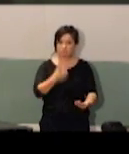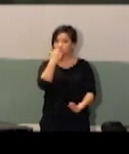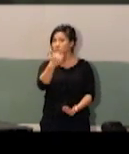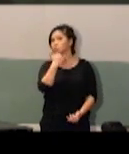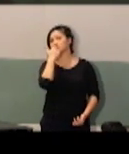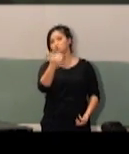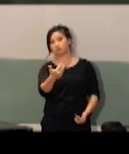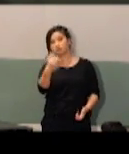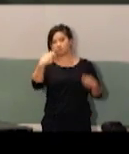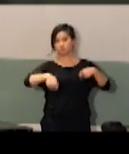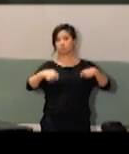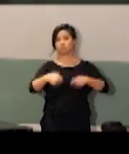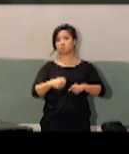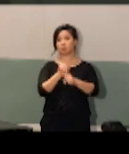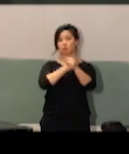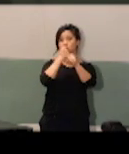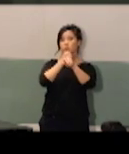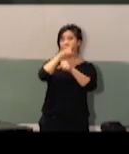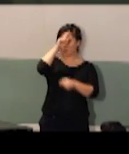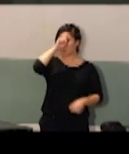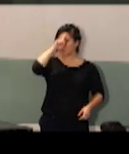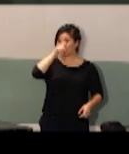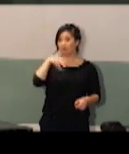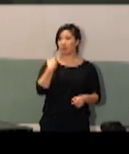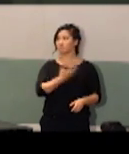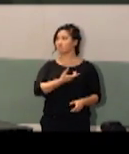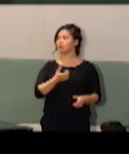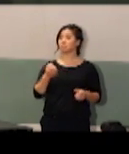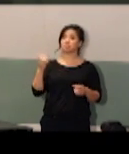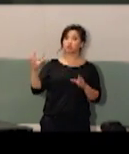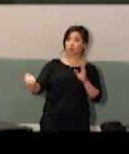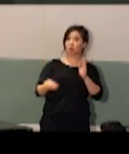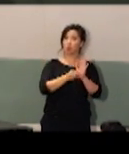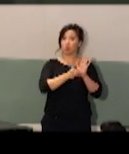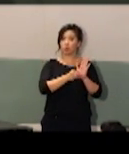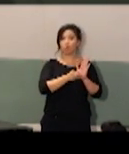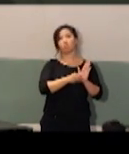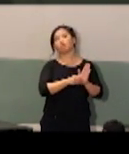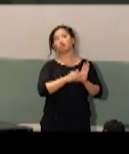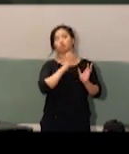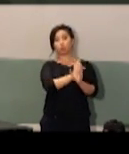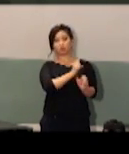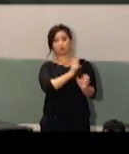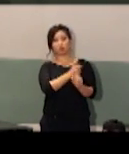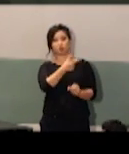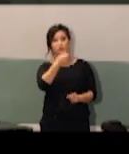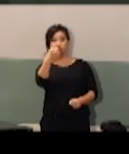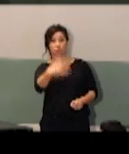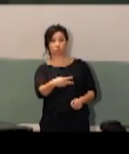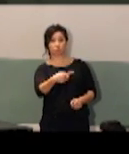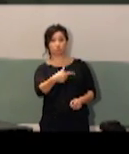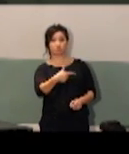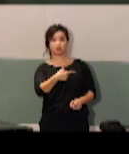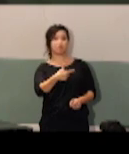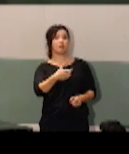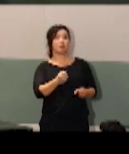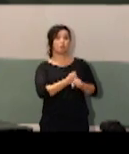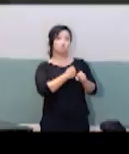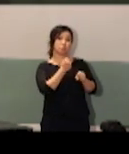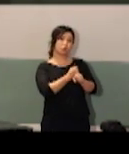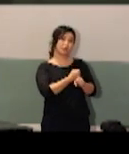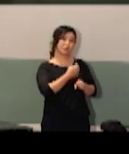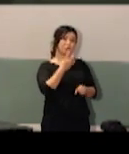50 milhões para o Hospital do Câncer no orçamento de 2012. 2013 passou e não teve